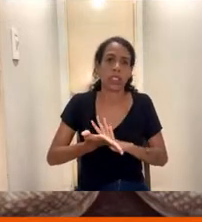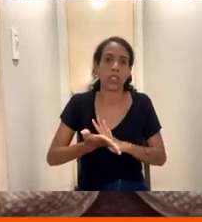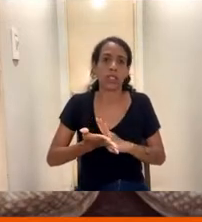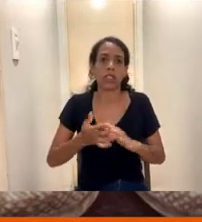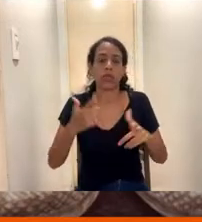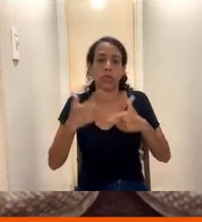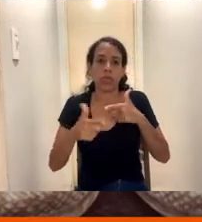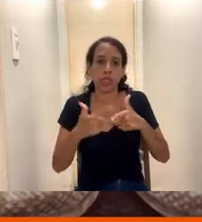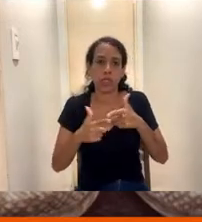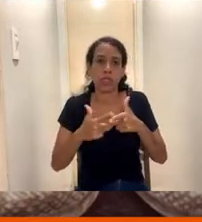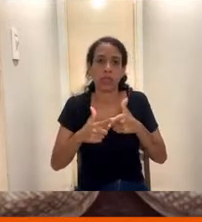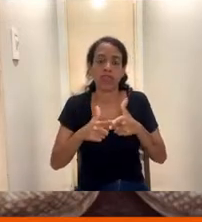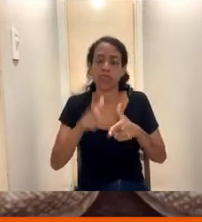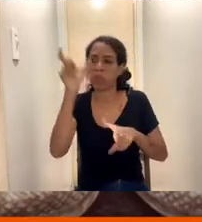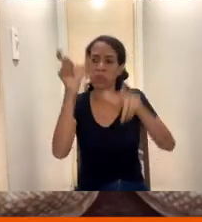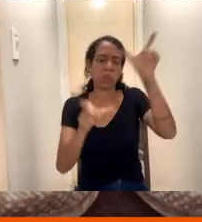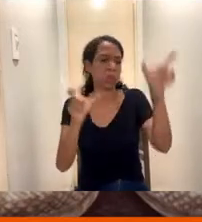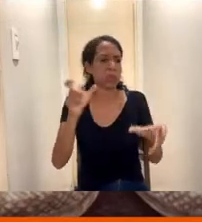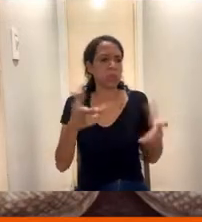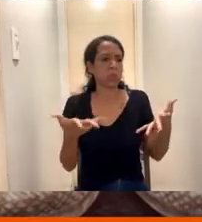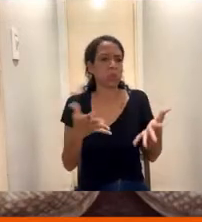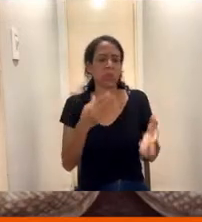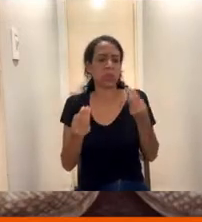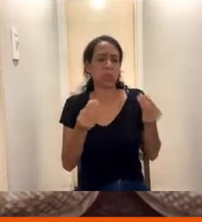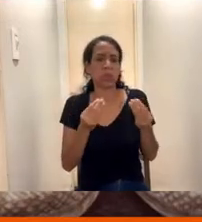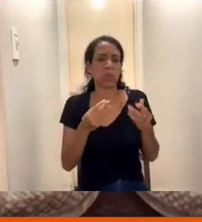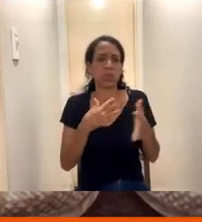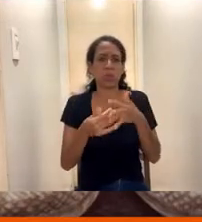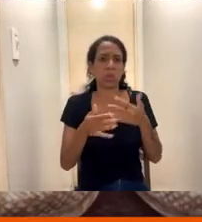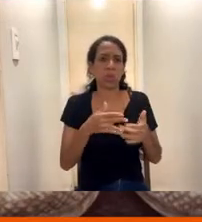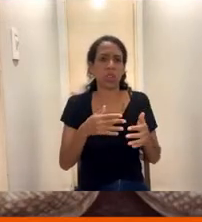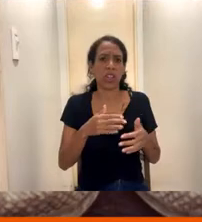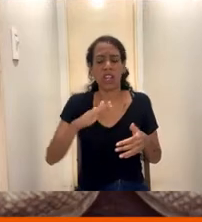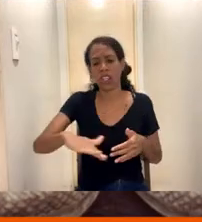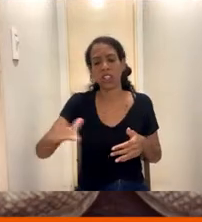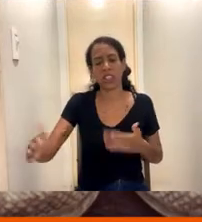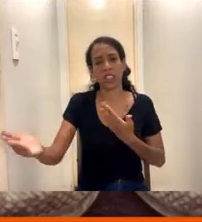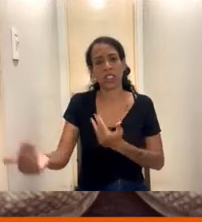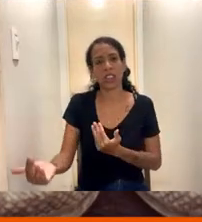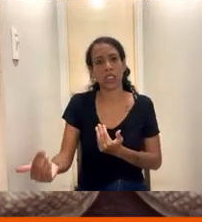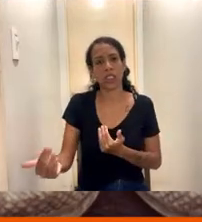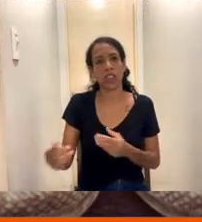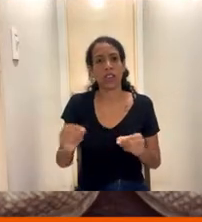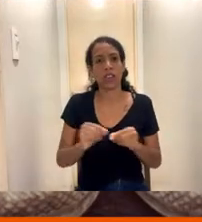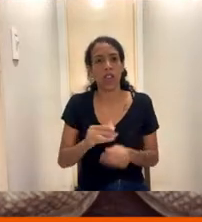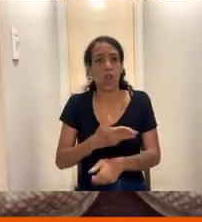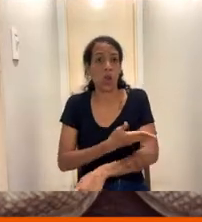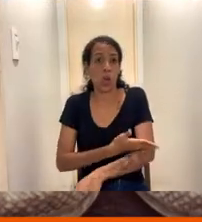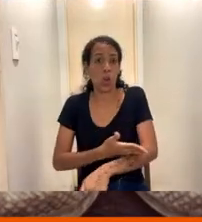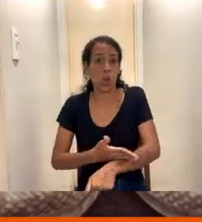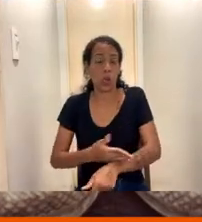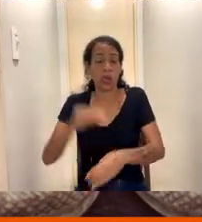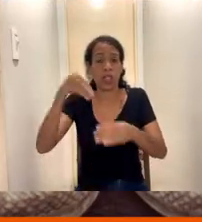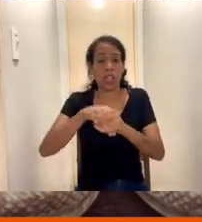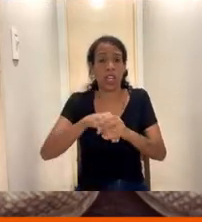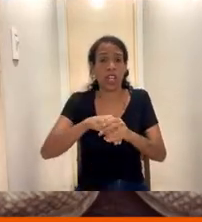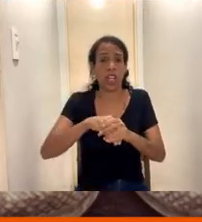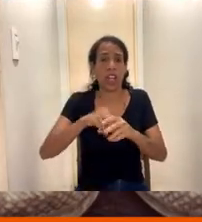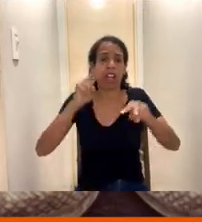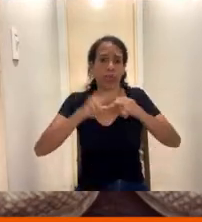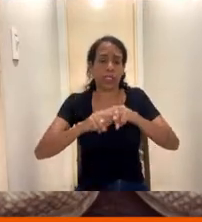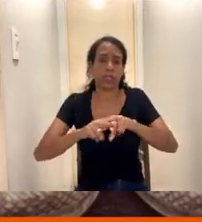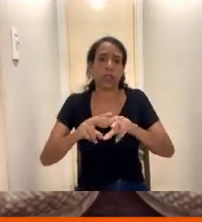estigmas, estereótipos e discriminações em relação aos adolescentes que cumprem as medidas